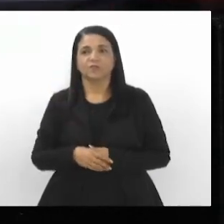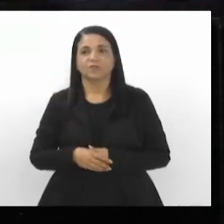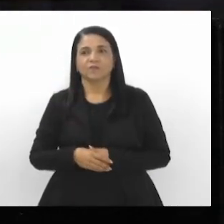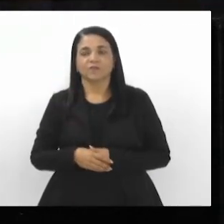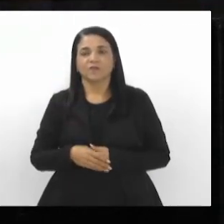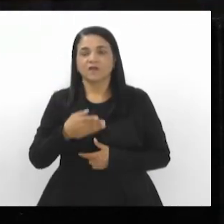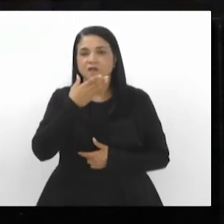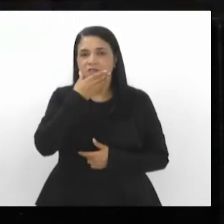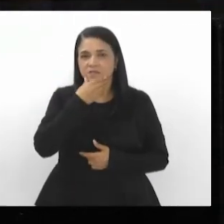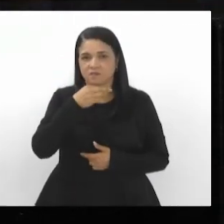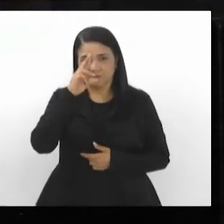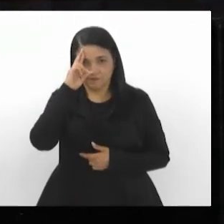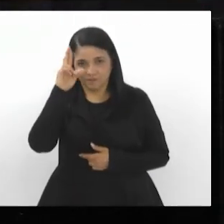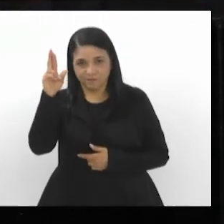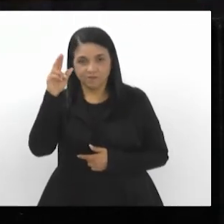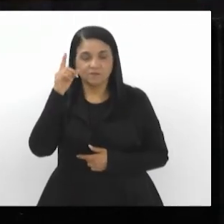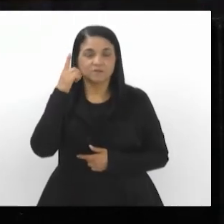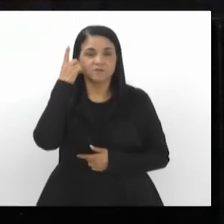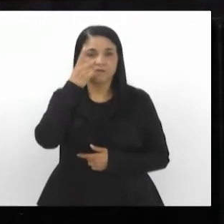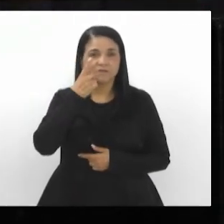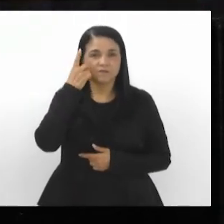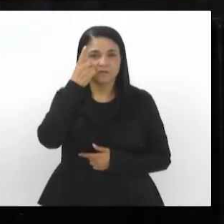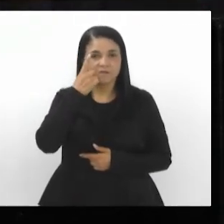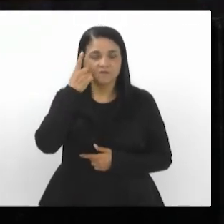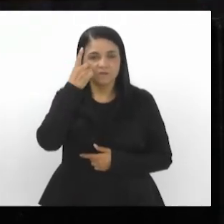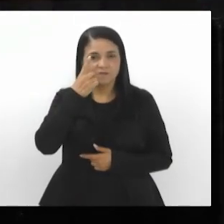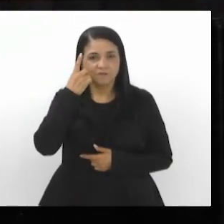senhoras e senhores deputados